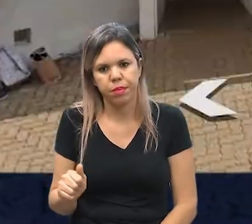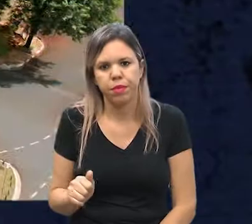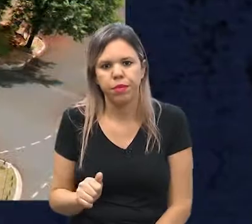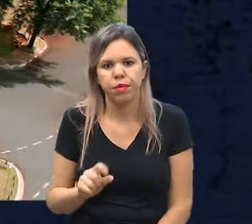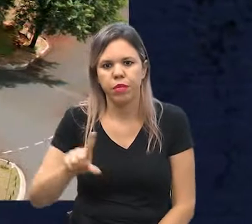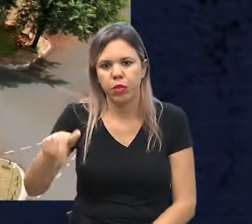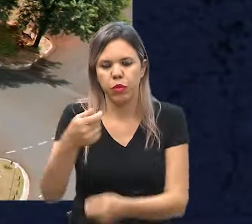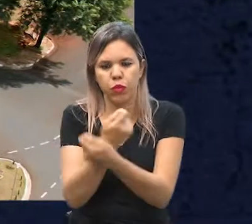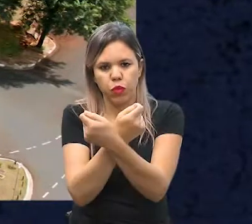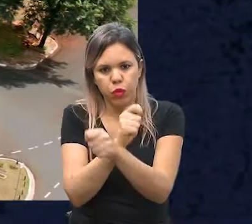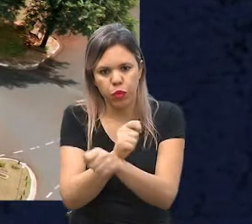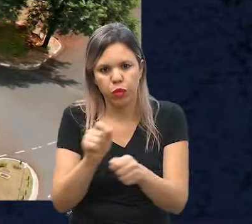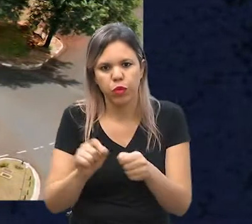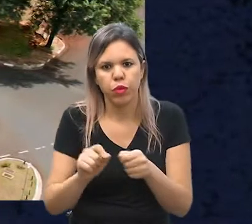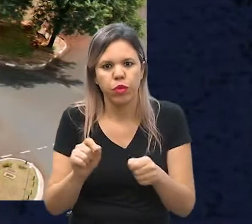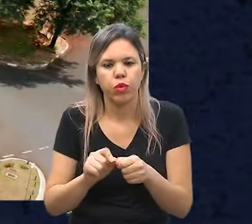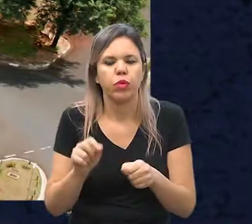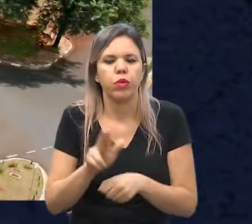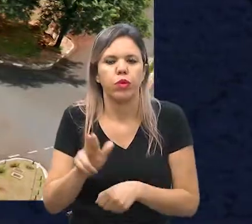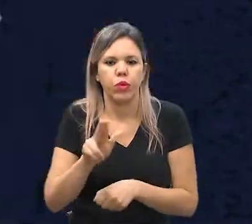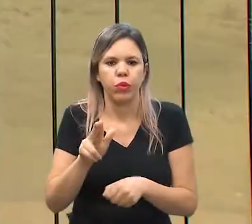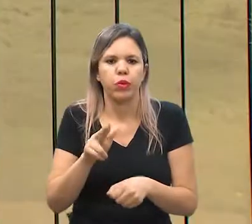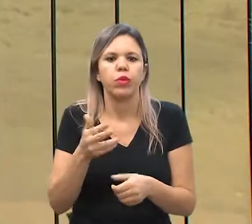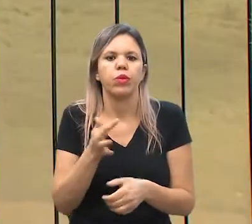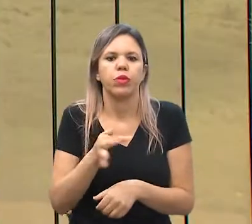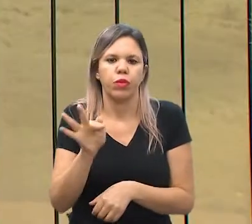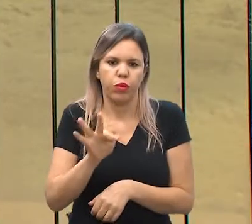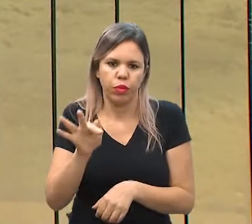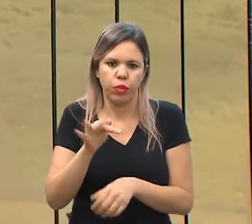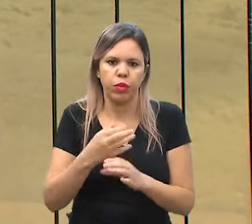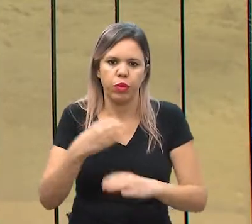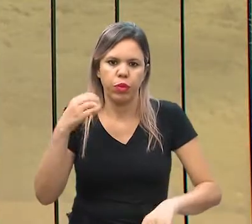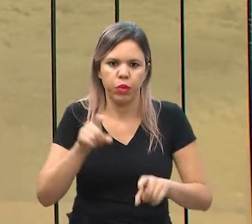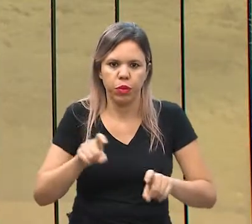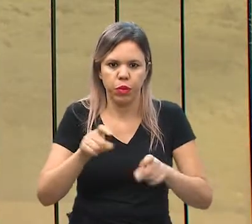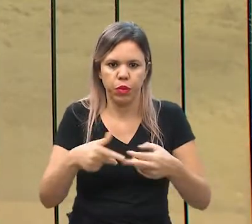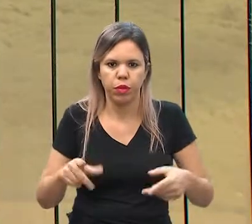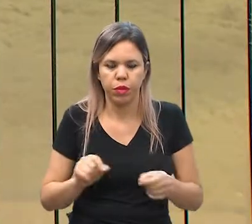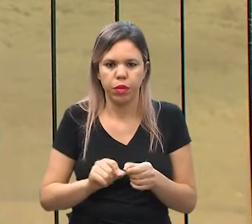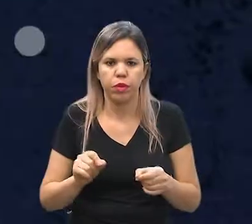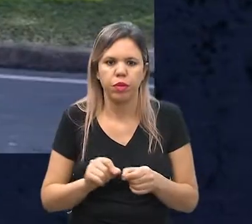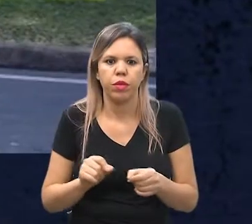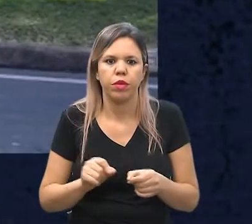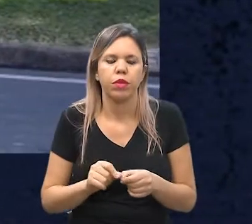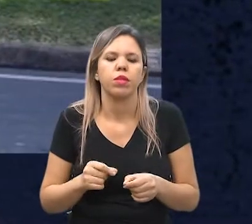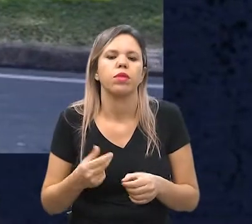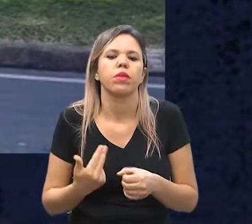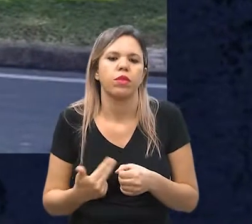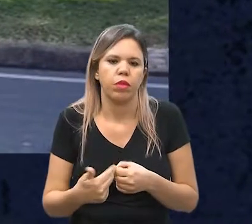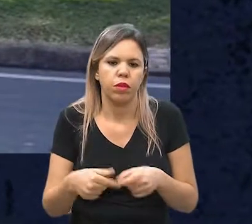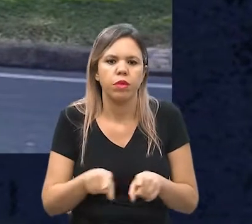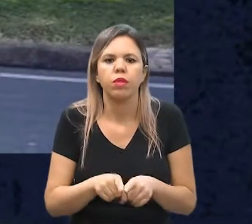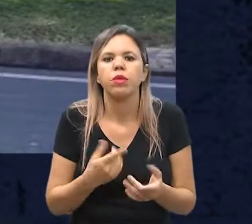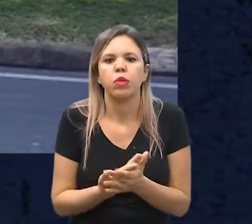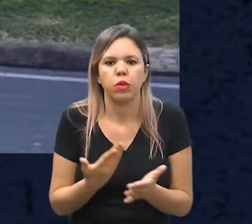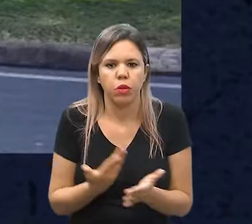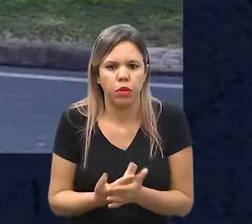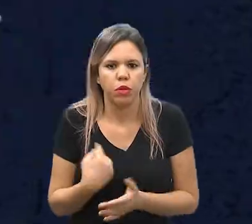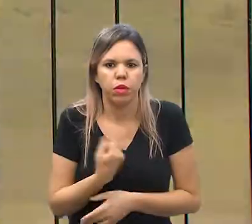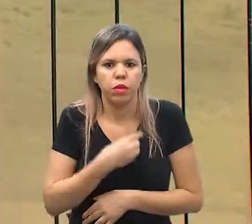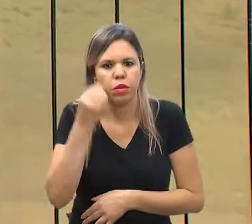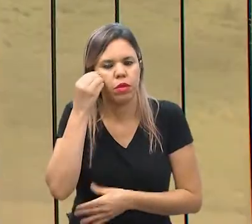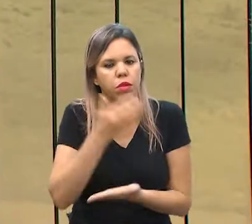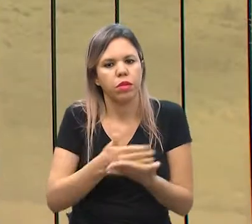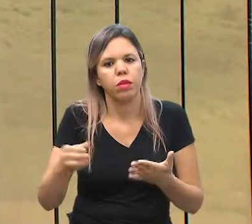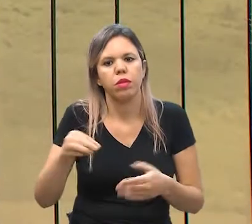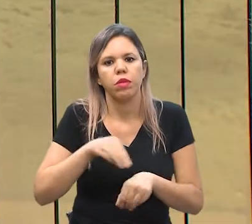para PUC fazer universidade, né, Engenharia de Computação, e fiz uma matéria na Unicamp. Aí, pra gente tentar